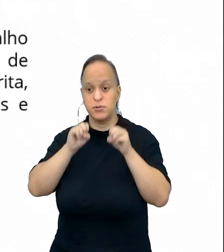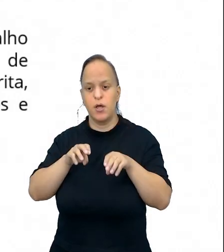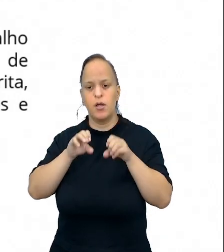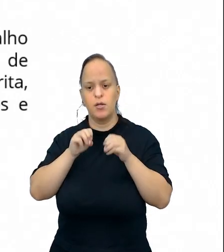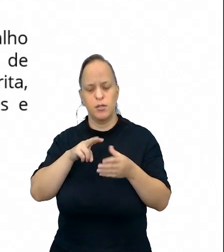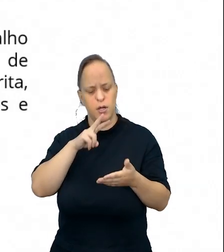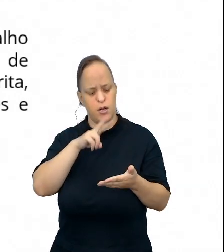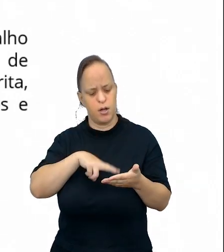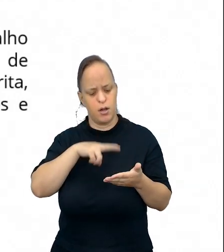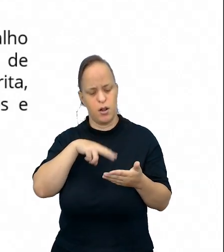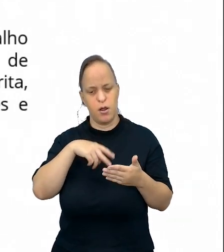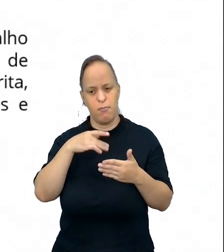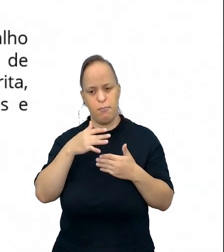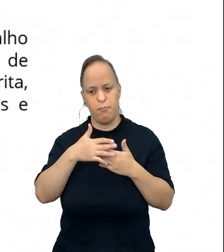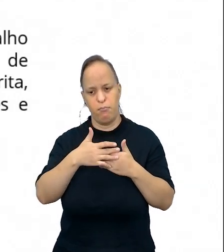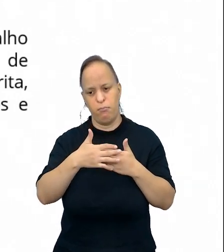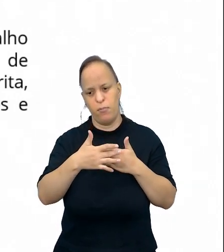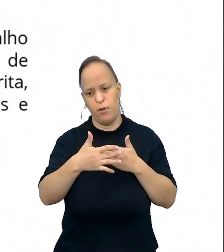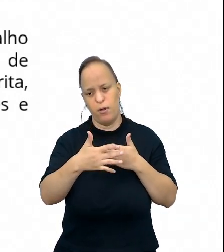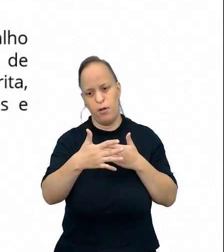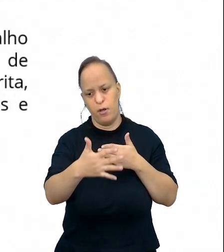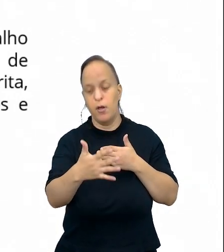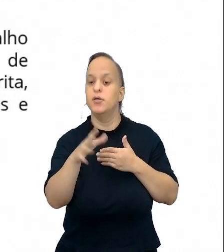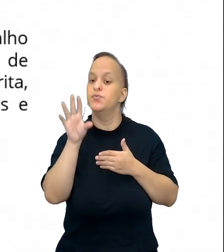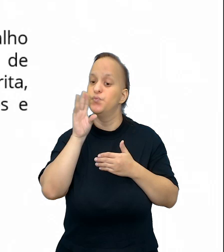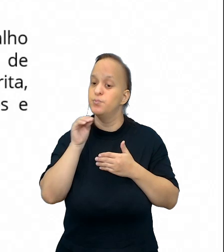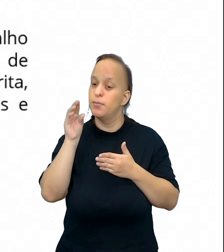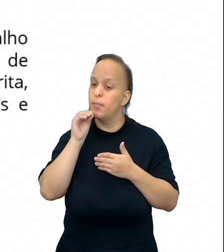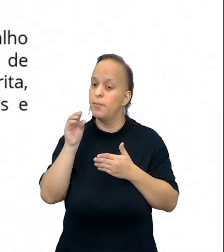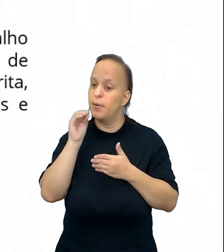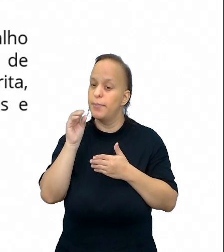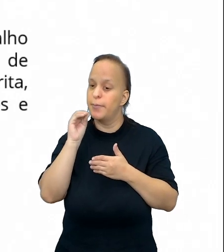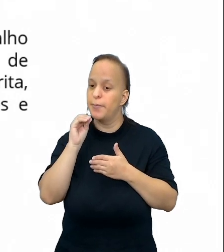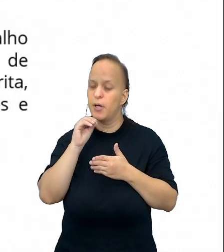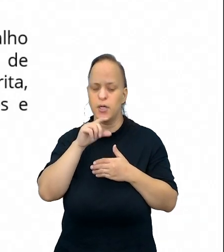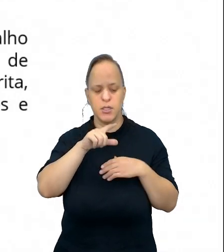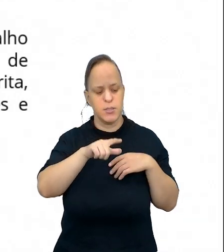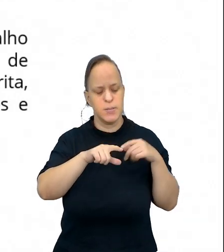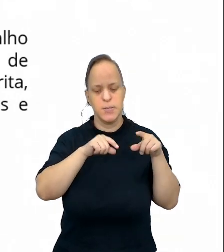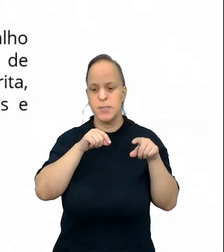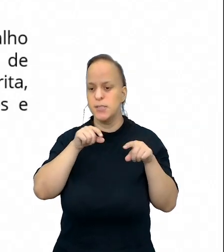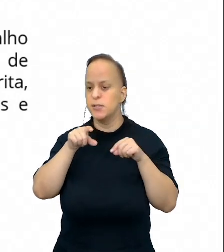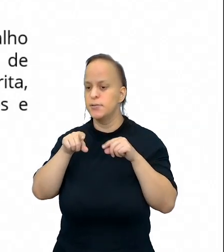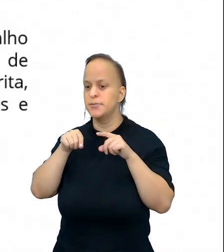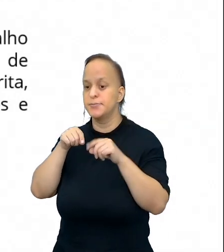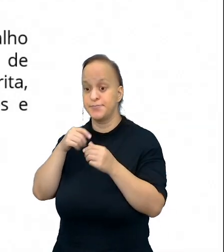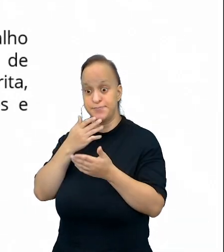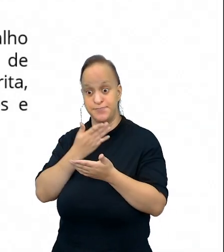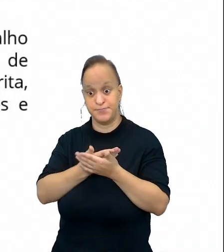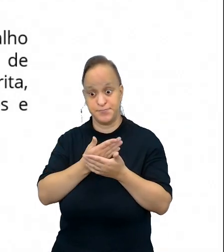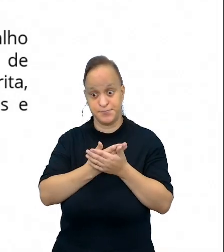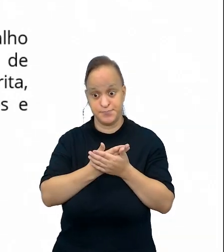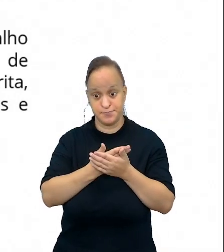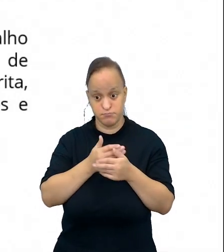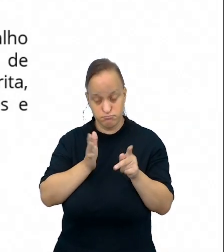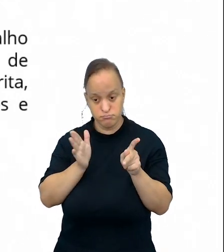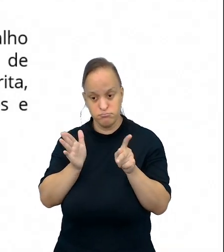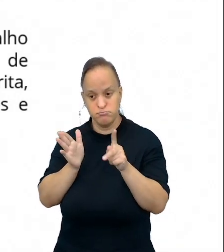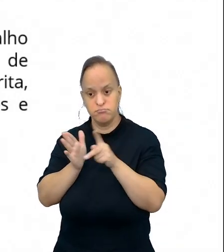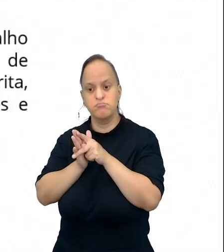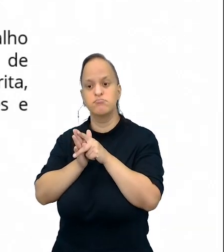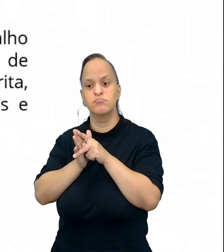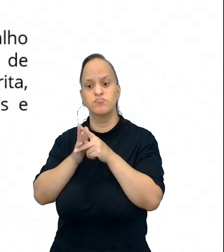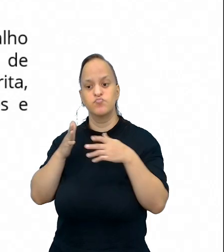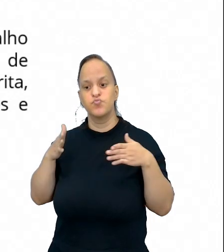atividades 4, né, selecionar essas aulas específicas da sequência de atividades 4, que atendam às habilidades para